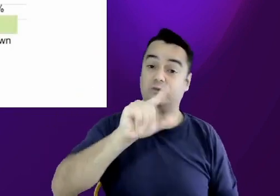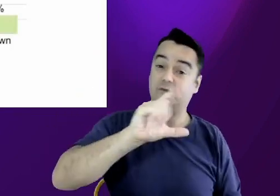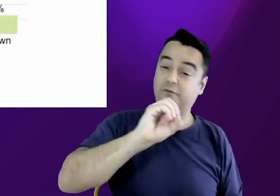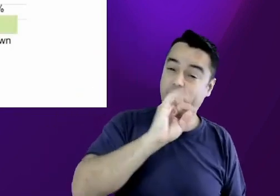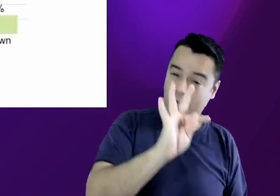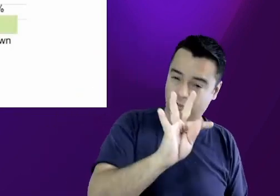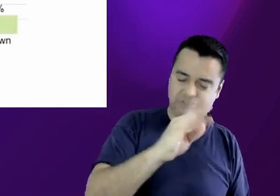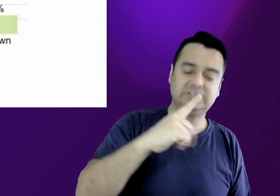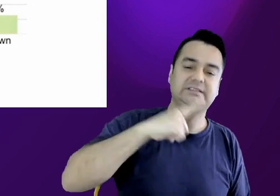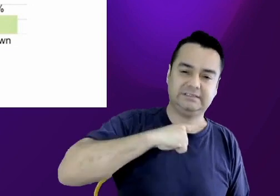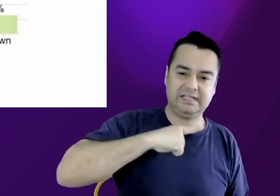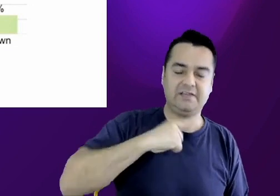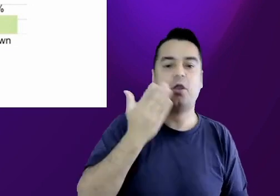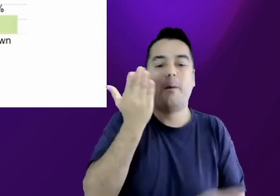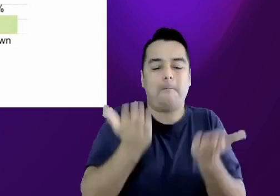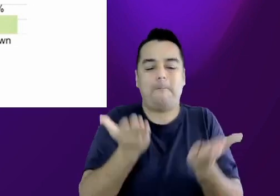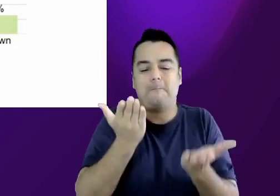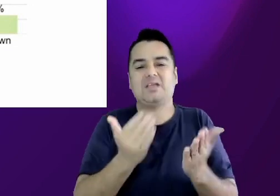teve um peso maior